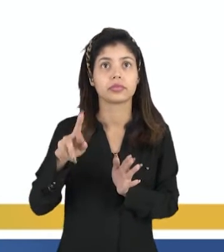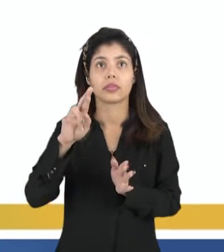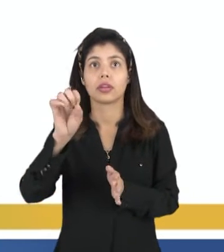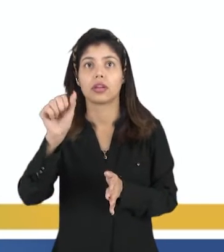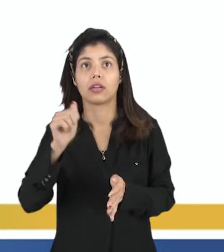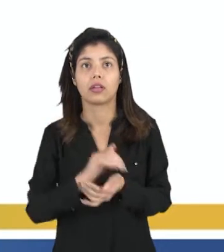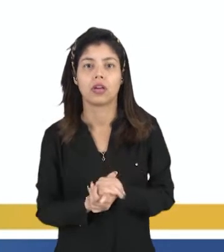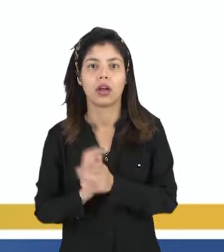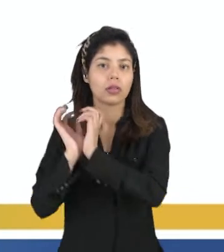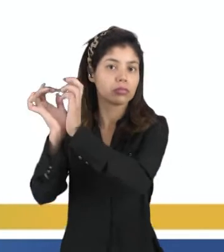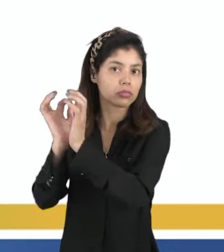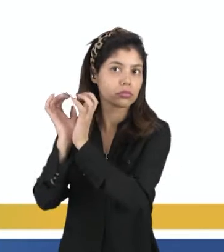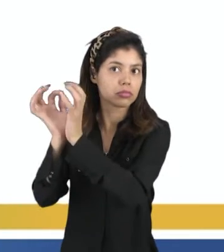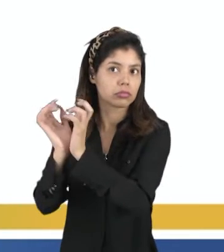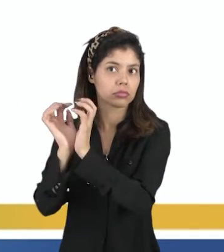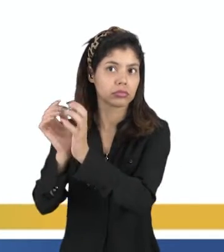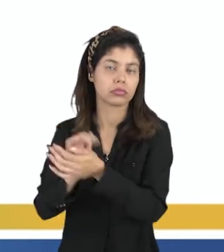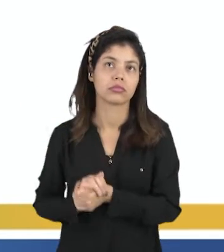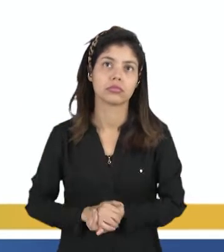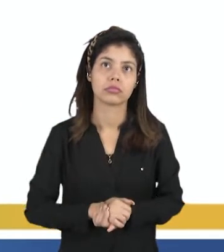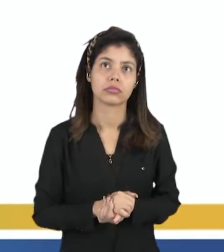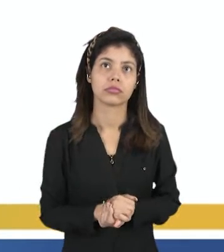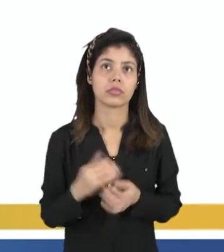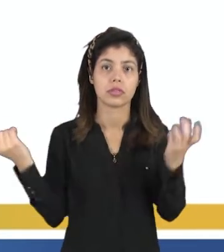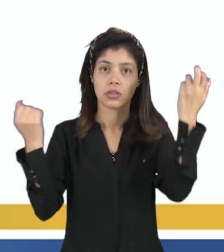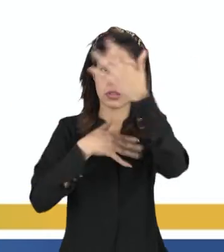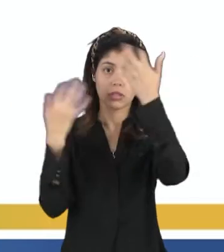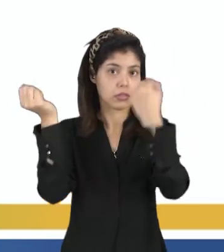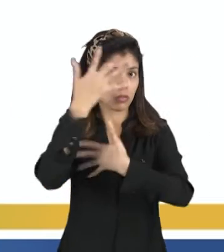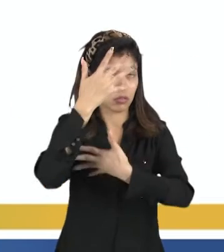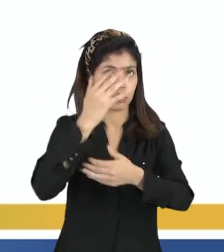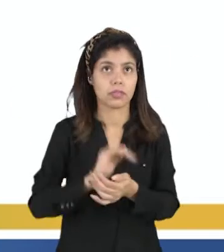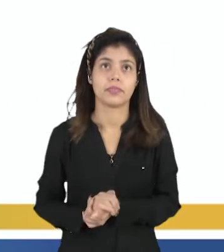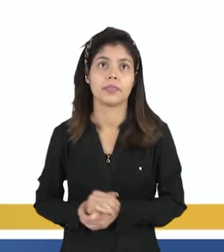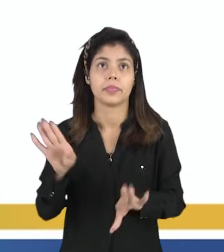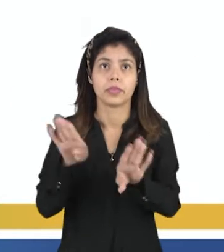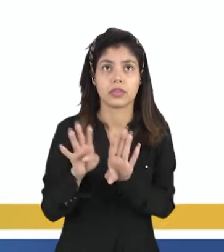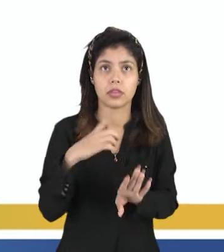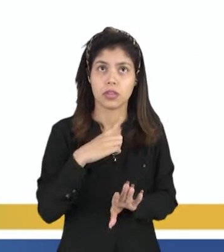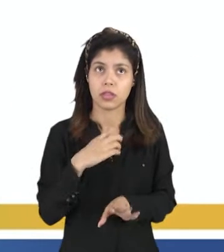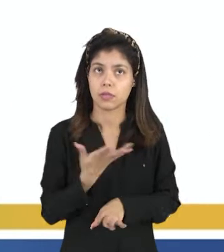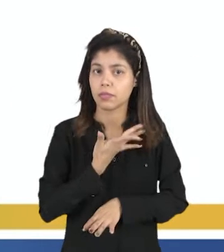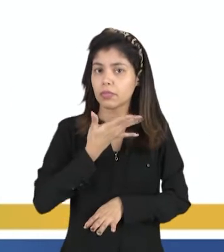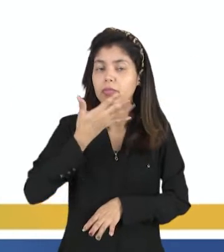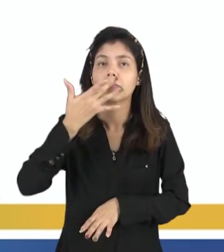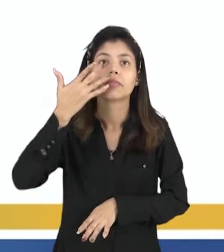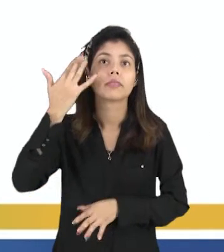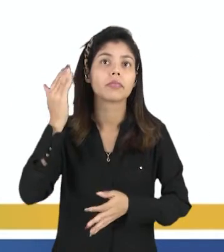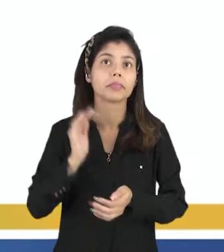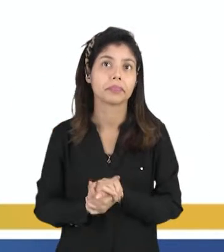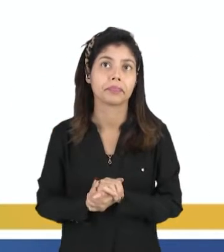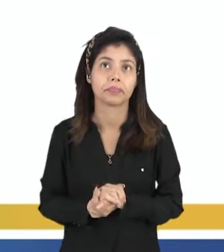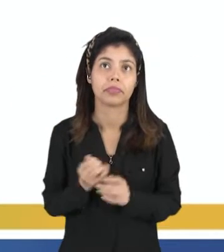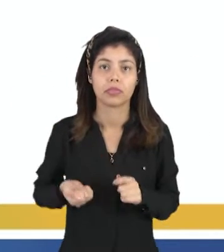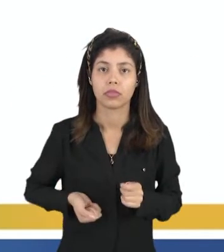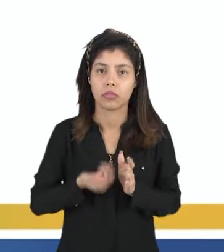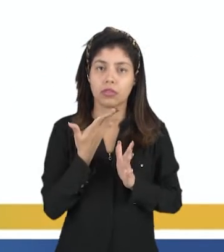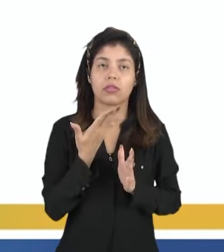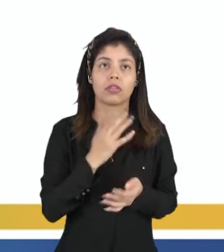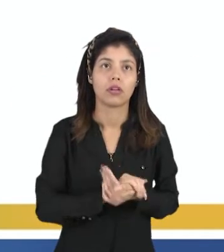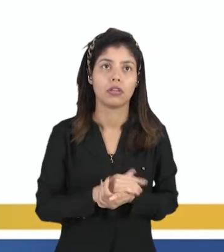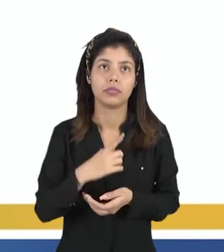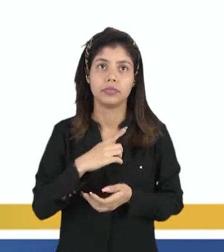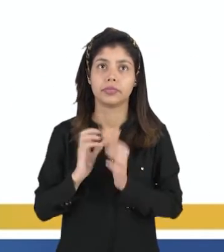em neurônios específicos, e essas terminações possuem células olfativas que enviam os impulsos, né, através